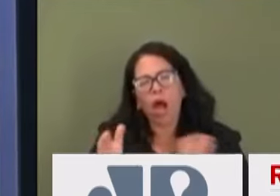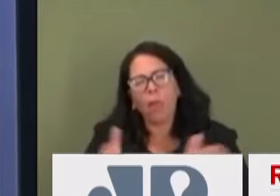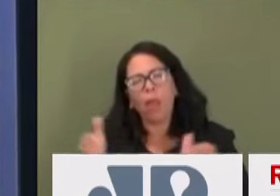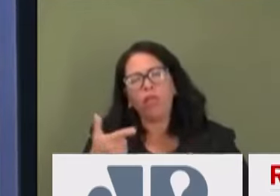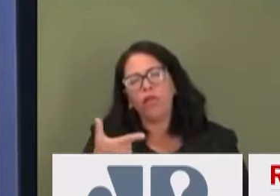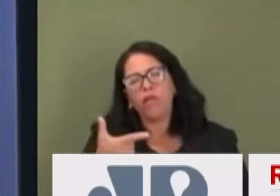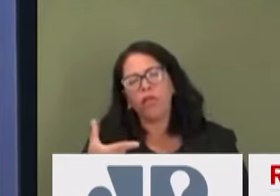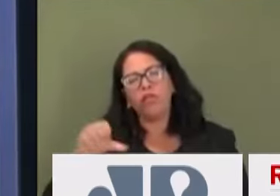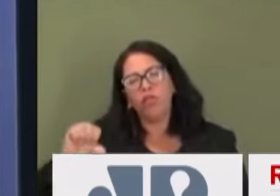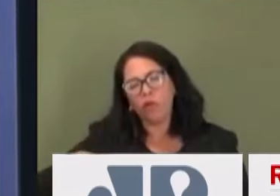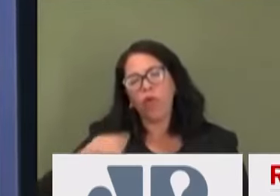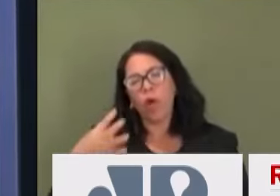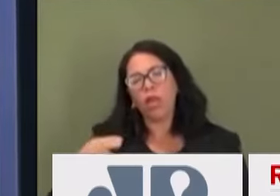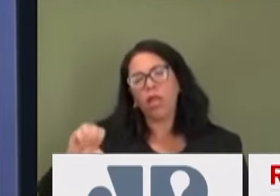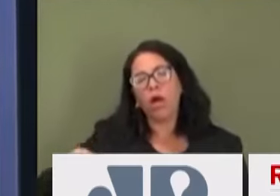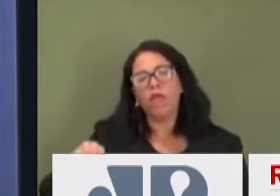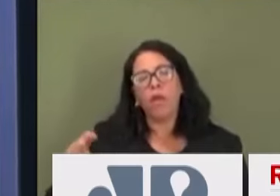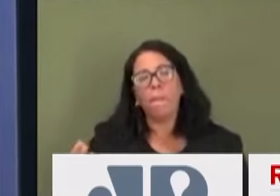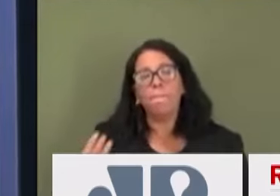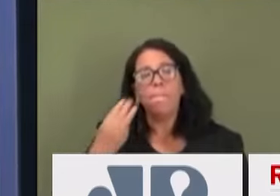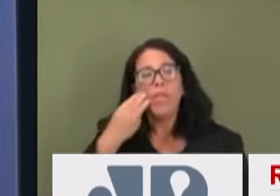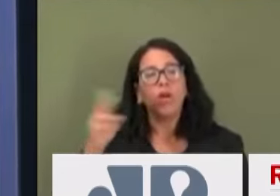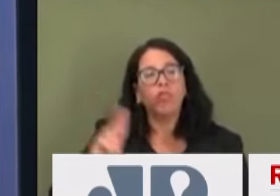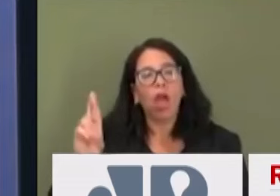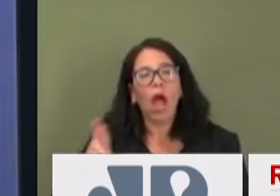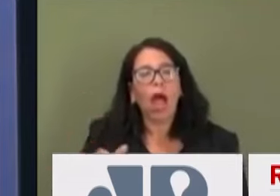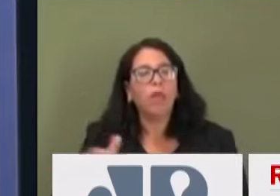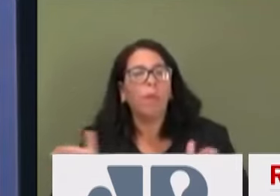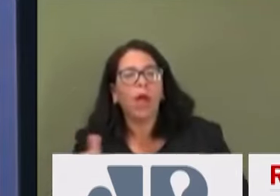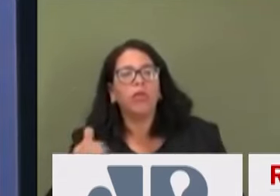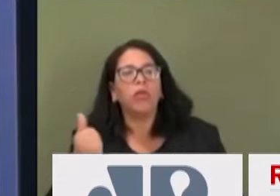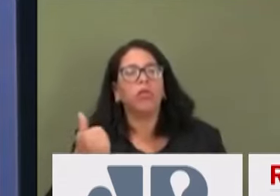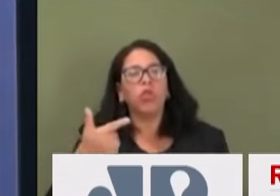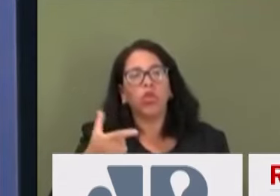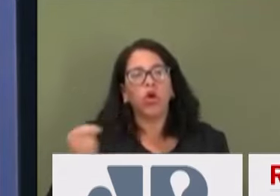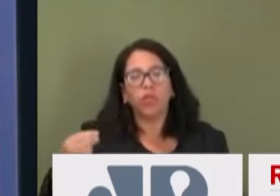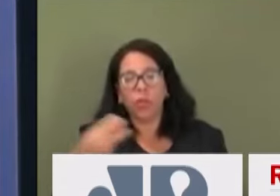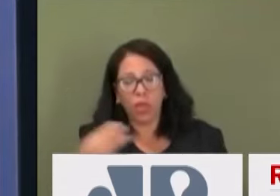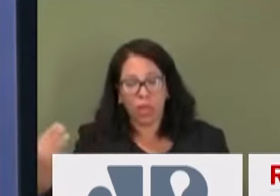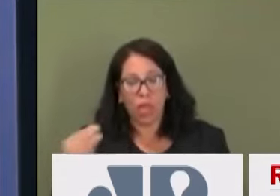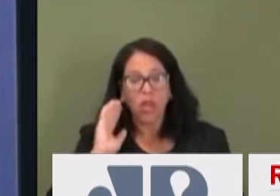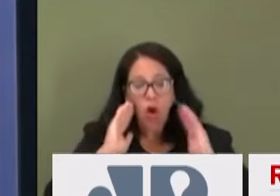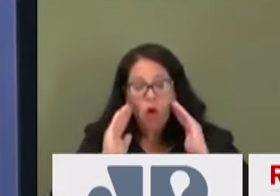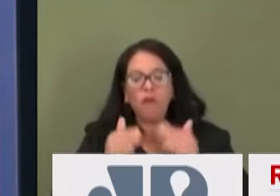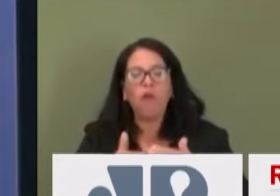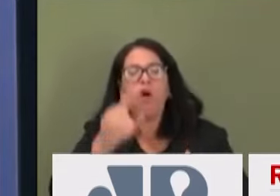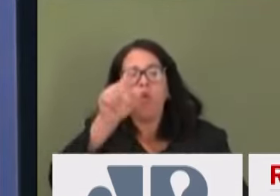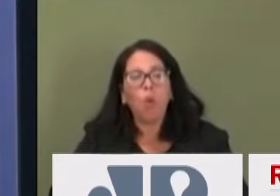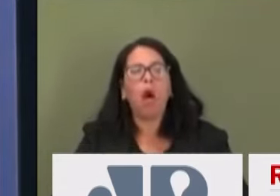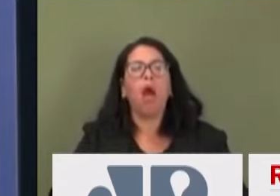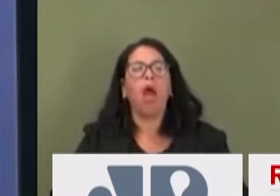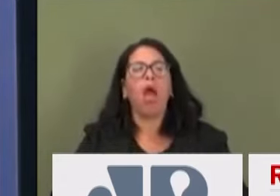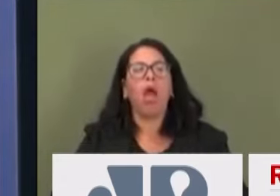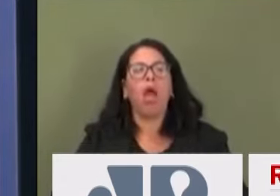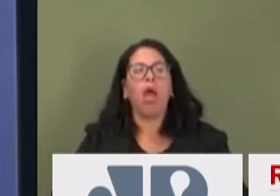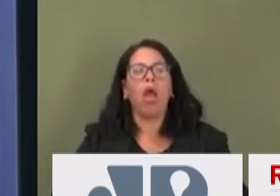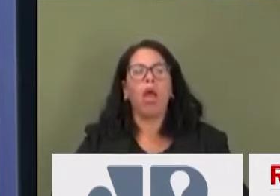deve ouvir na próxima terça-feira o secretário extraordinário da reforma tributária Bernarda pi A ideia é que a pi